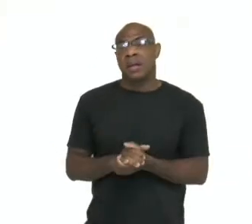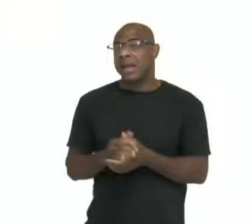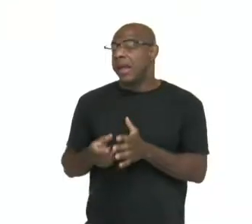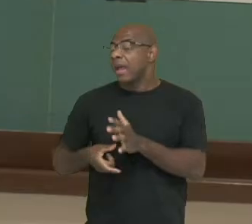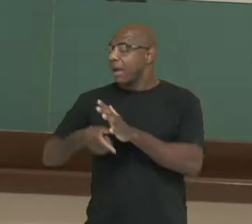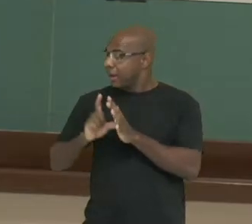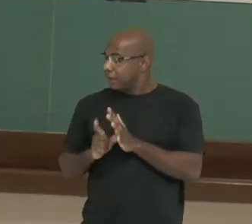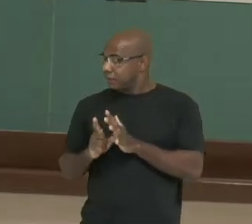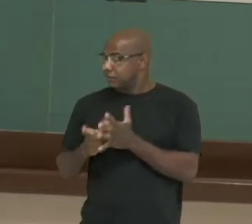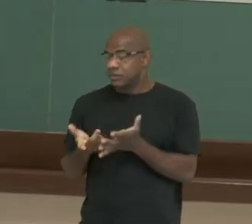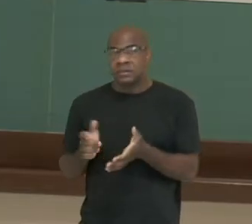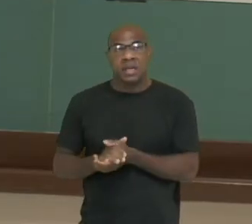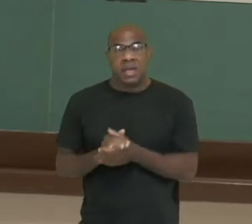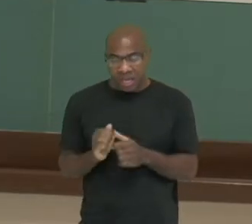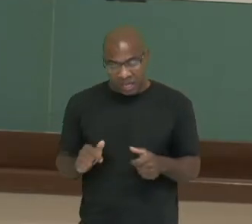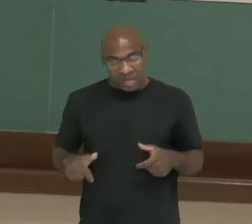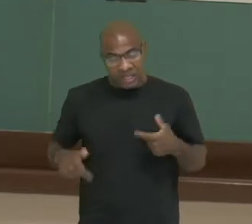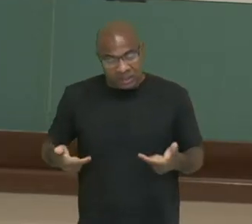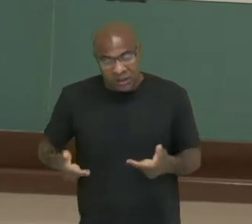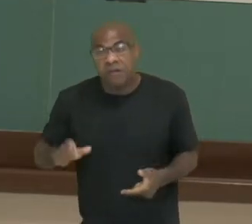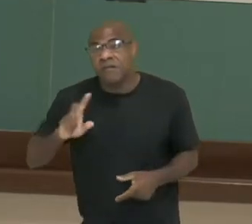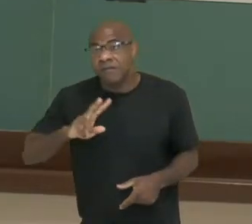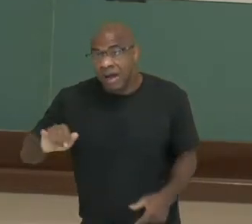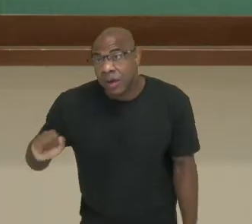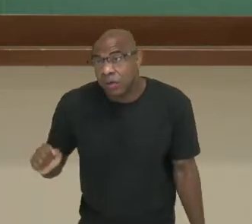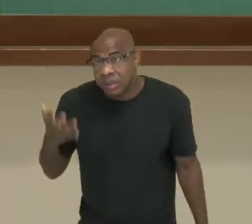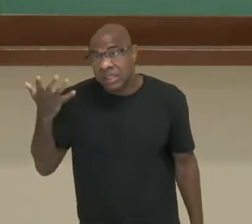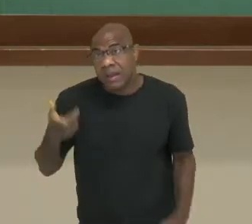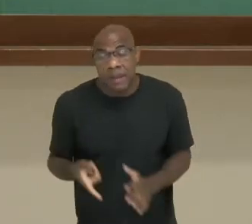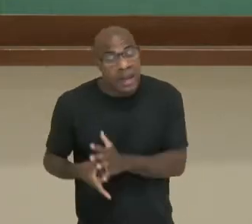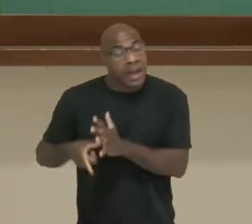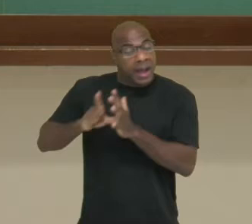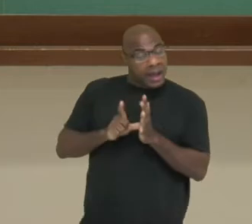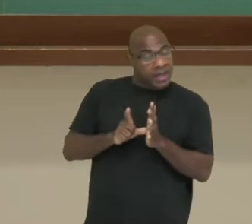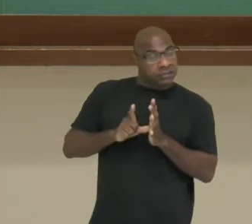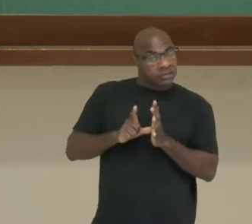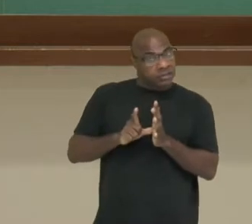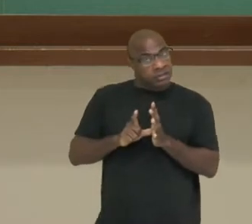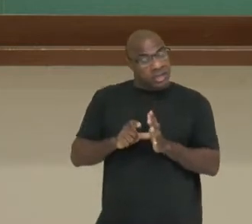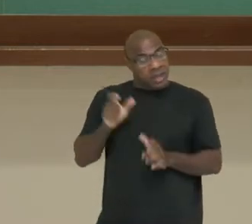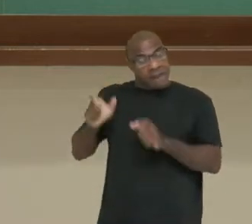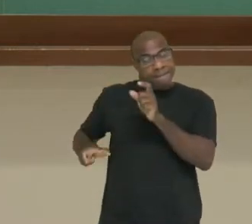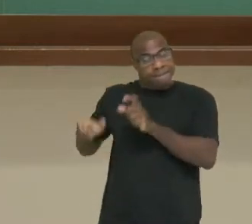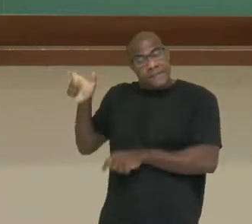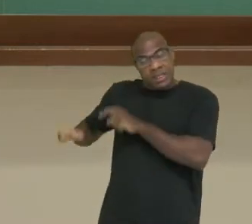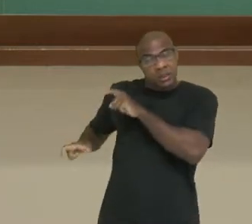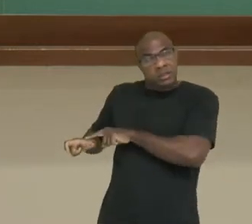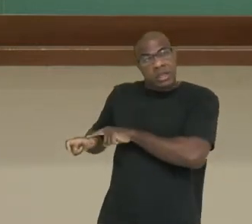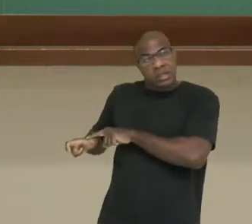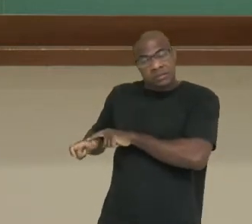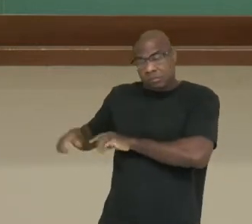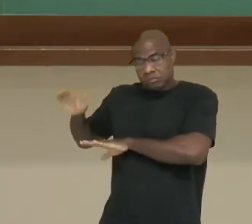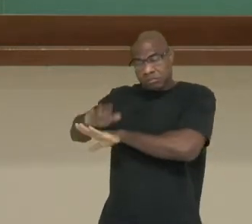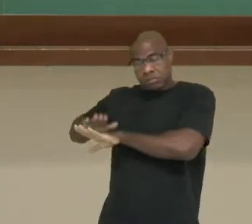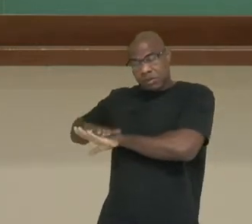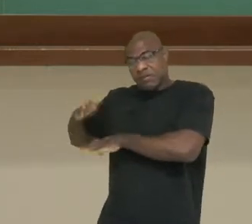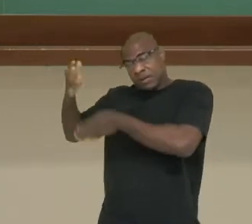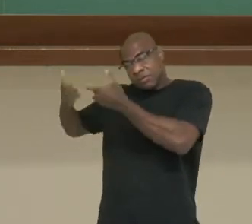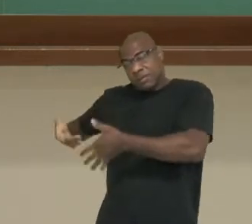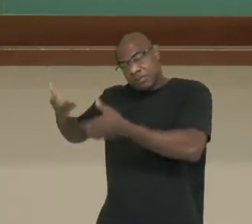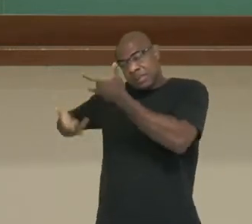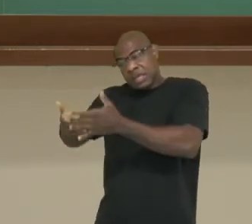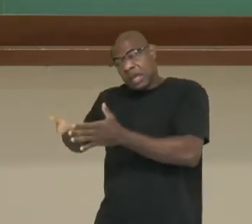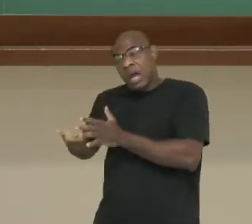antecipadamente, né, então a ação vai acontecer, mas antes da personagem fazer aquela ação, né, o narrador vai contar o que